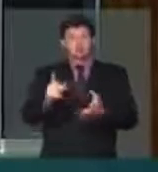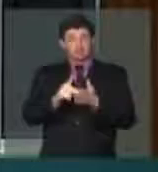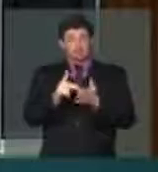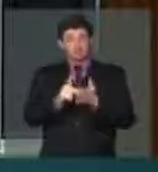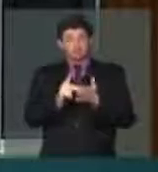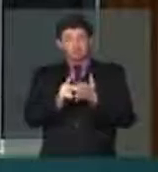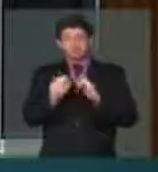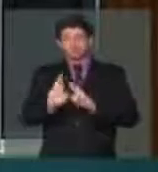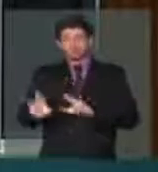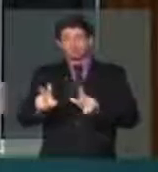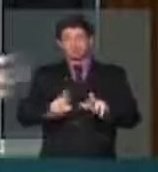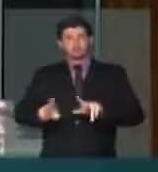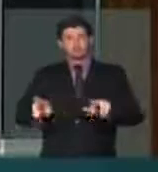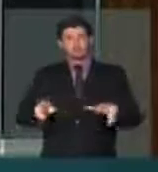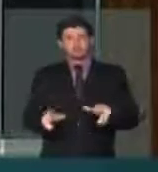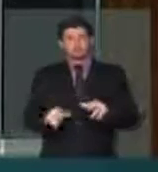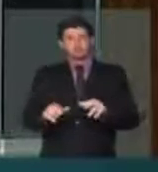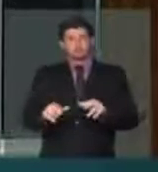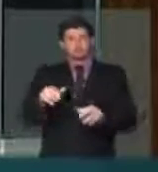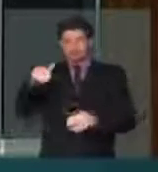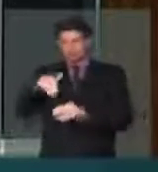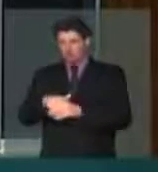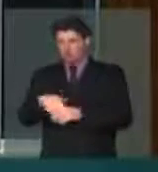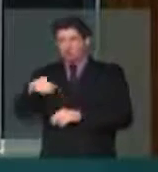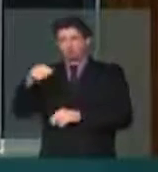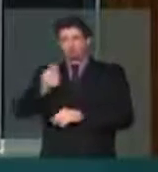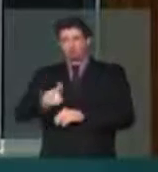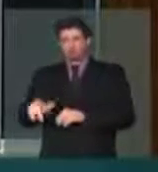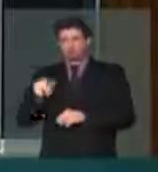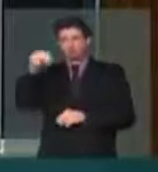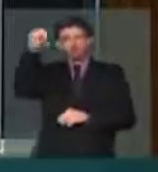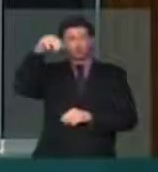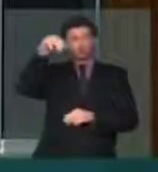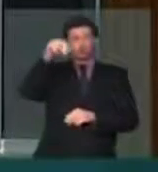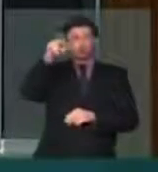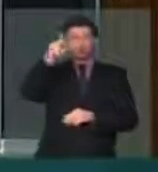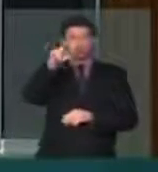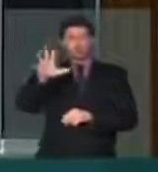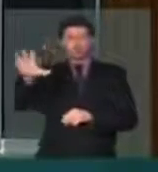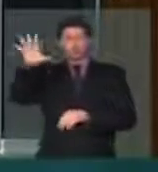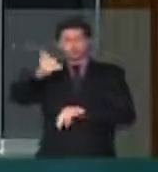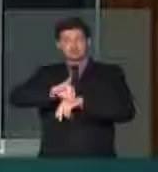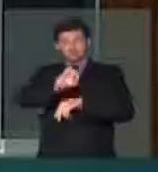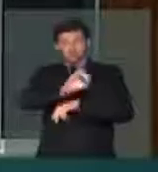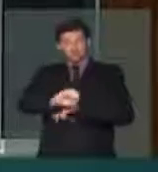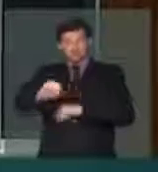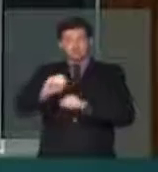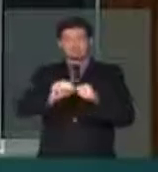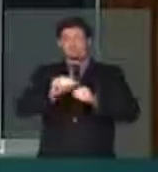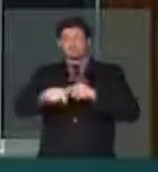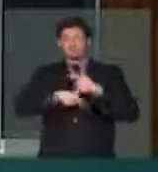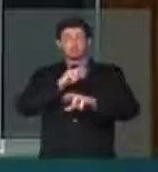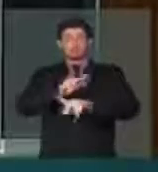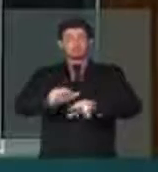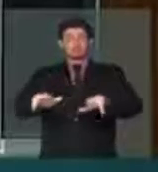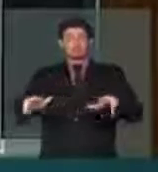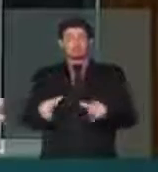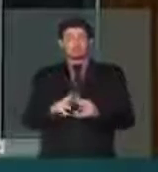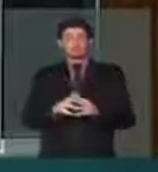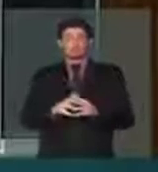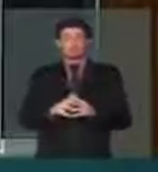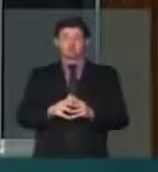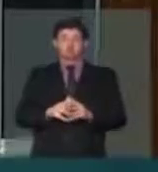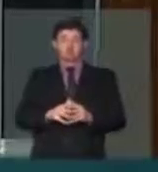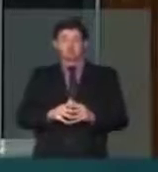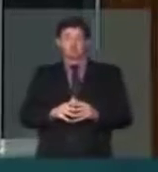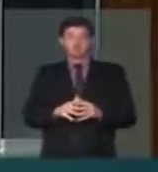realidades são distintas. O eleitor do Sul, do Norte, do Nordeste e do Centro-Oeste age de maneiras diversificadas. E